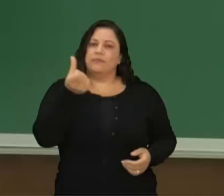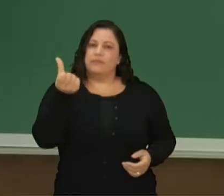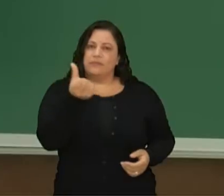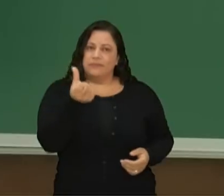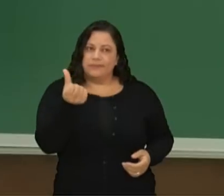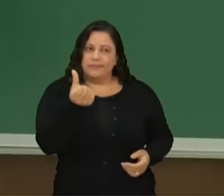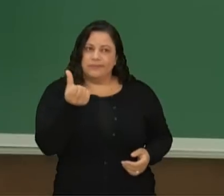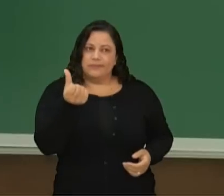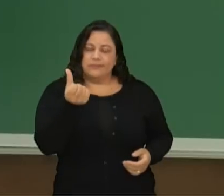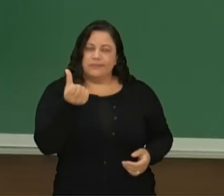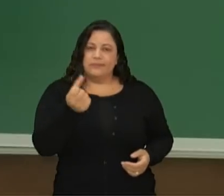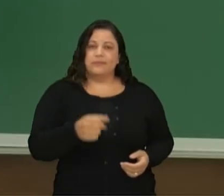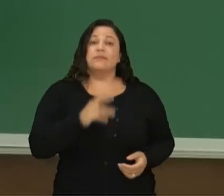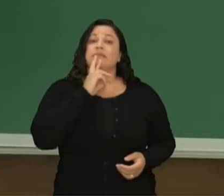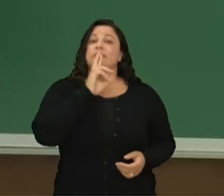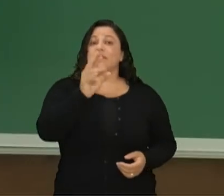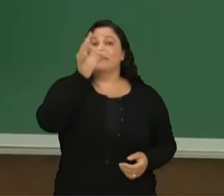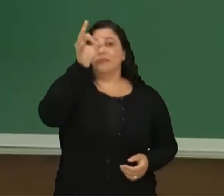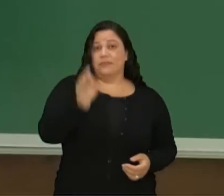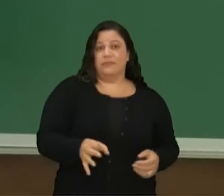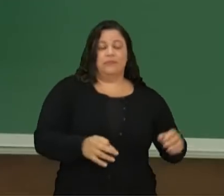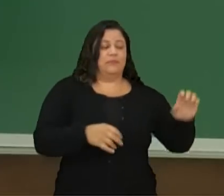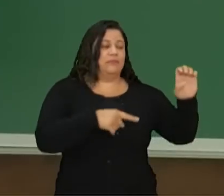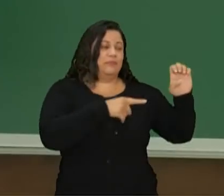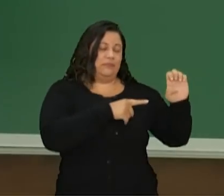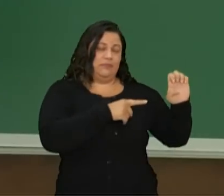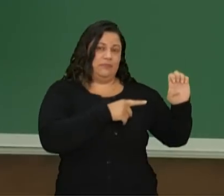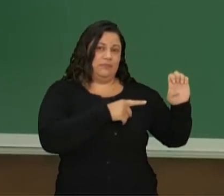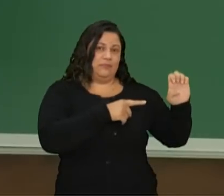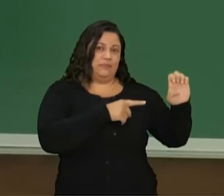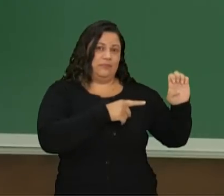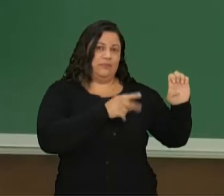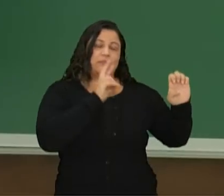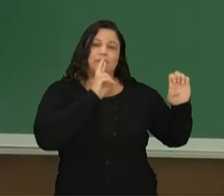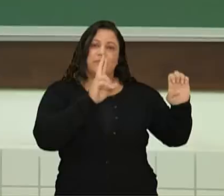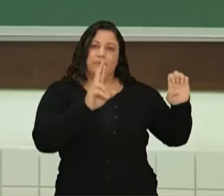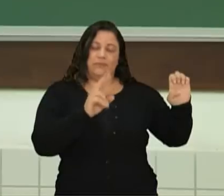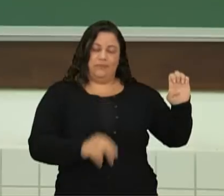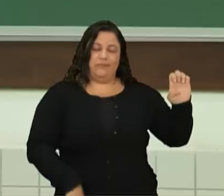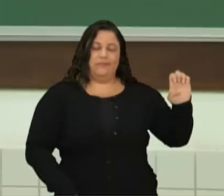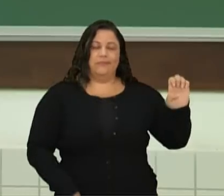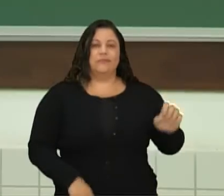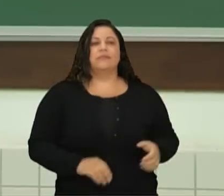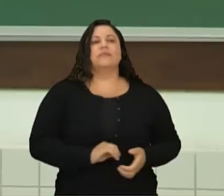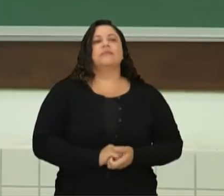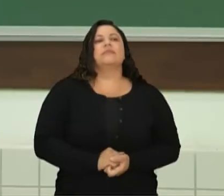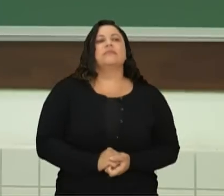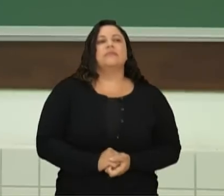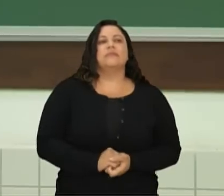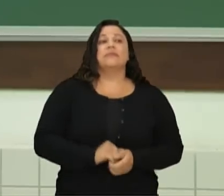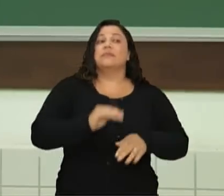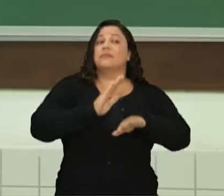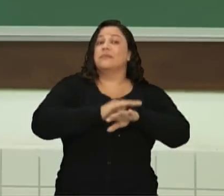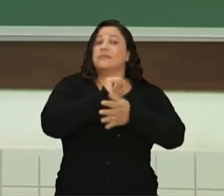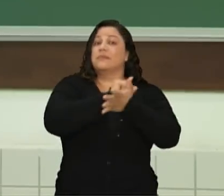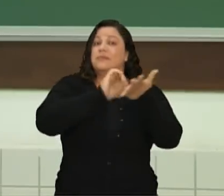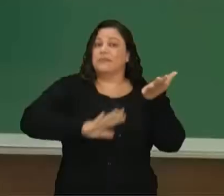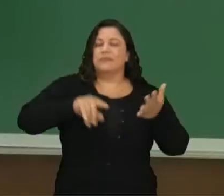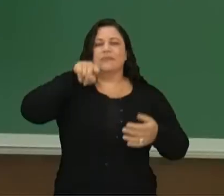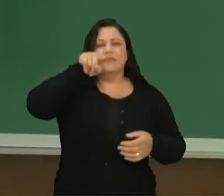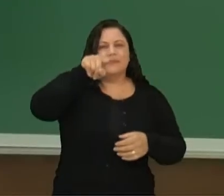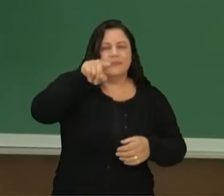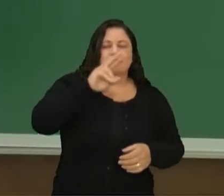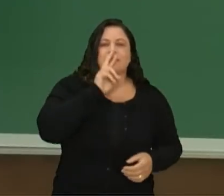3,6. Então, a resposta correta é a letra E, 3,6. Mais um exercício para